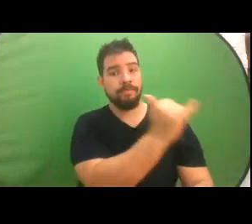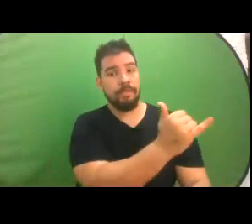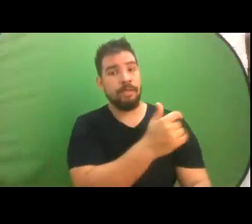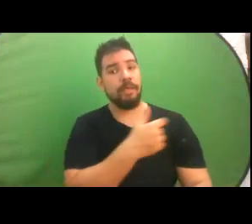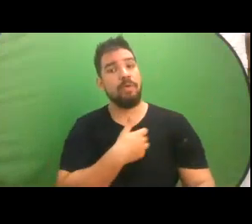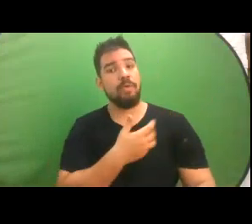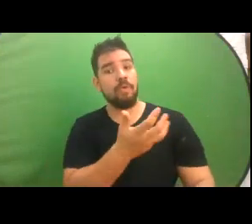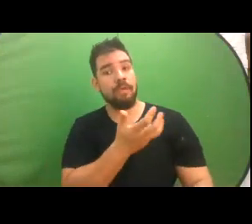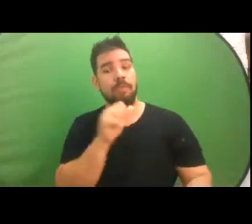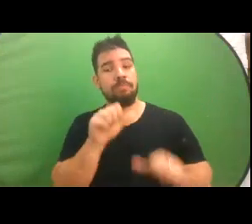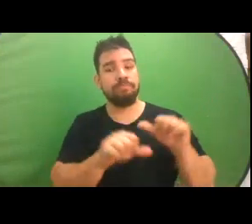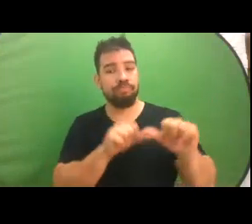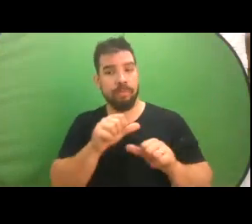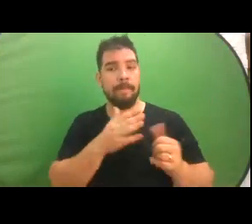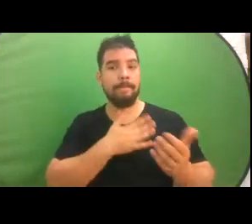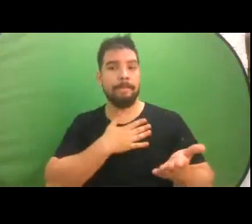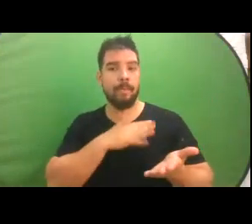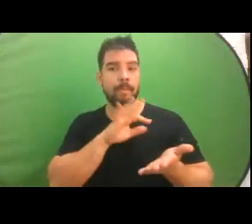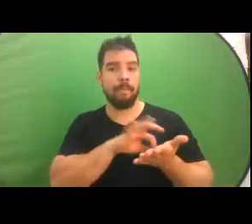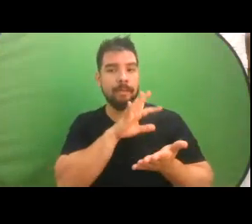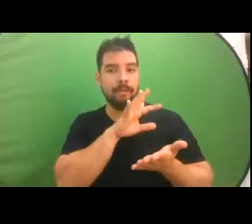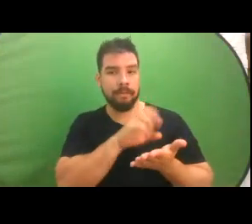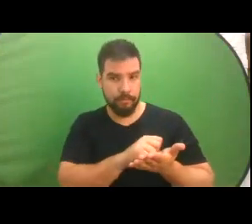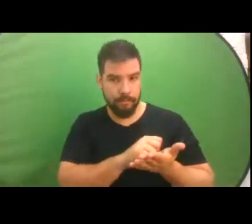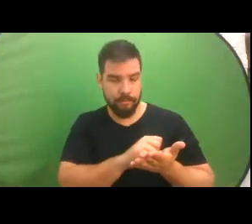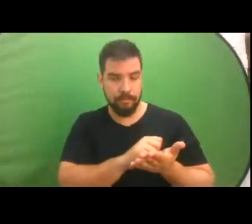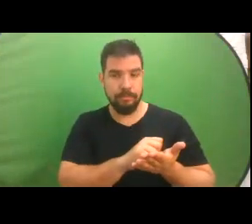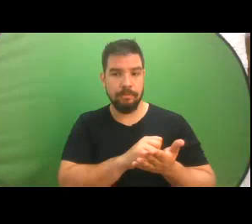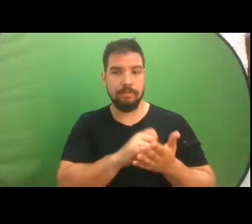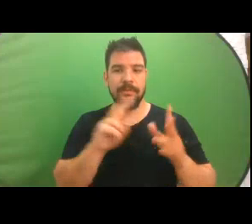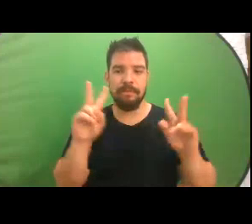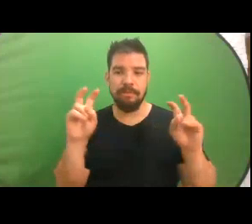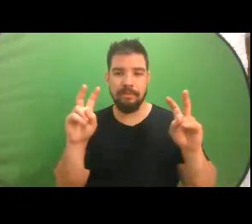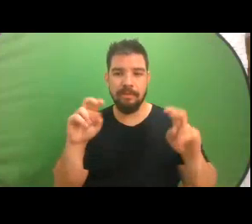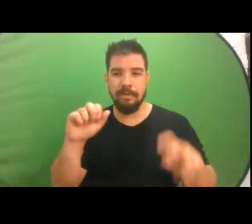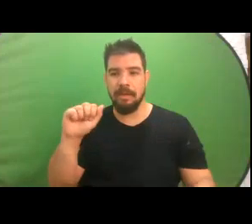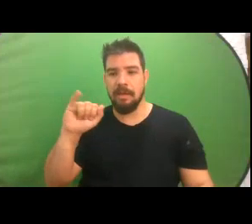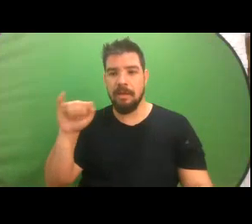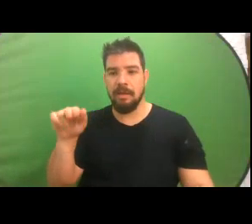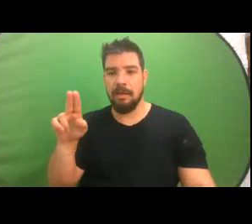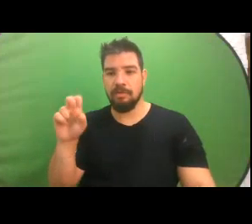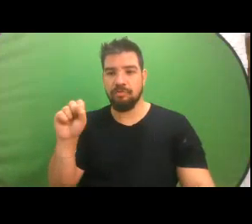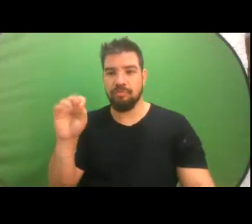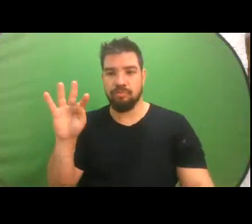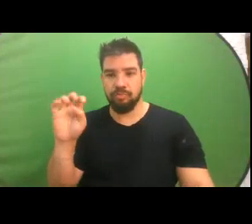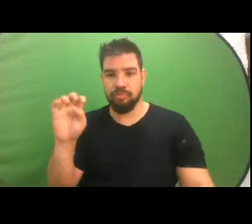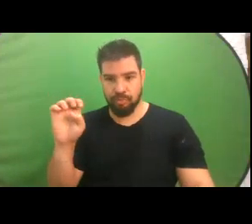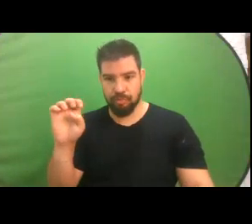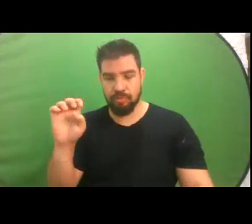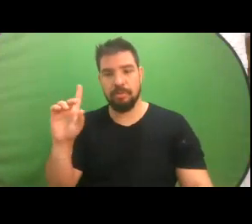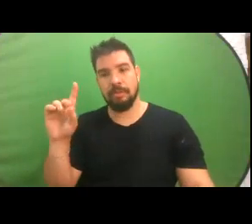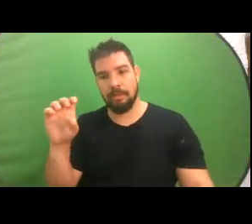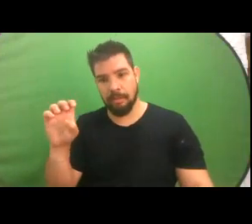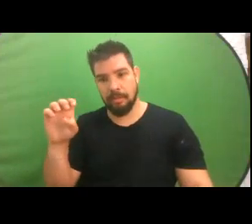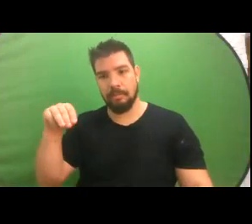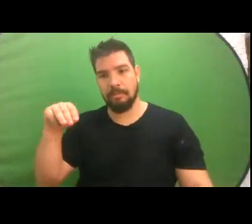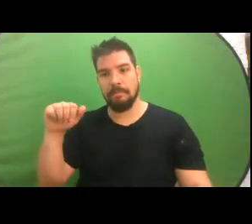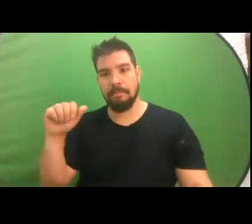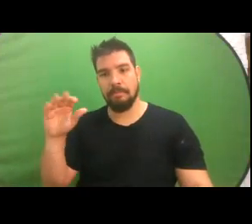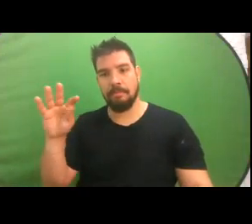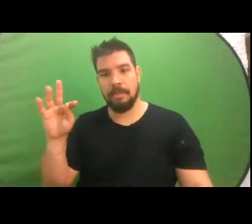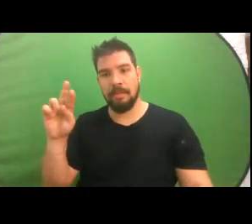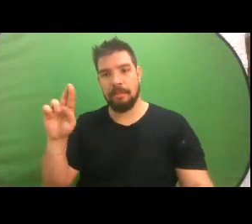essa alteração, tá? Então, no período de ajuste de matrícula, caso haja alguma alteração, o aluno deverá informar a